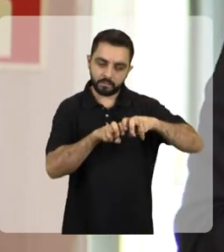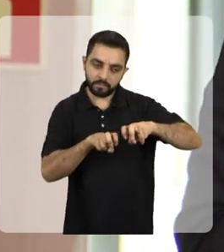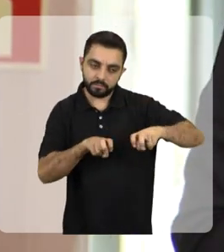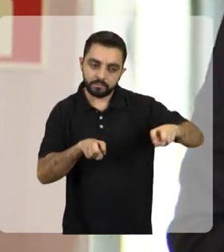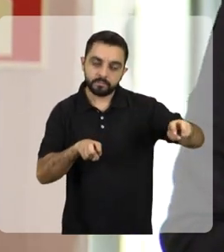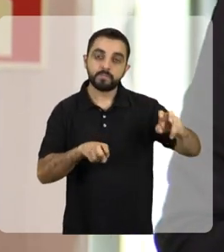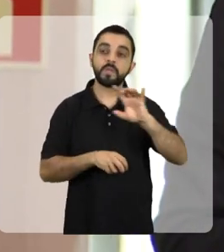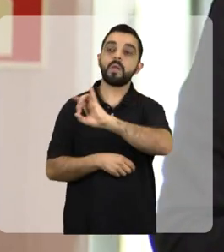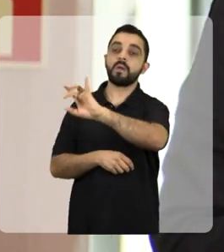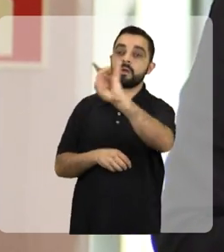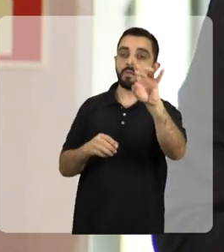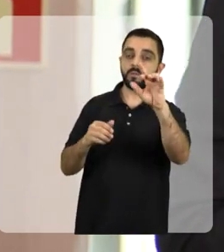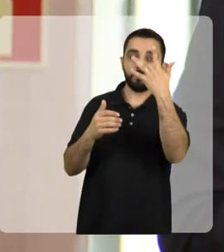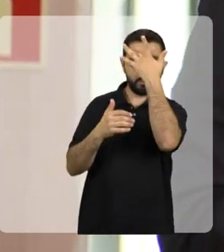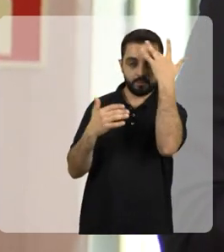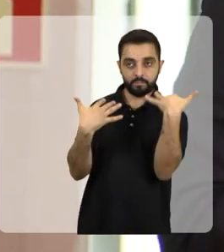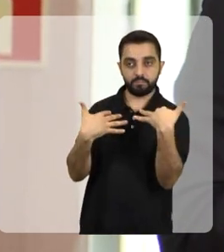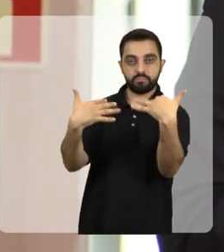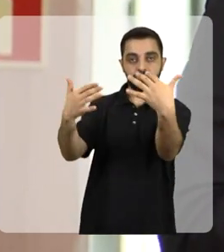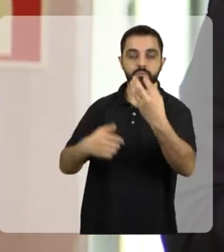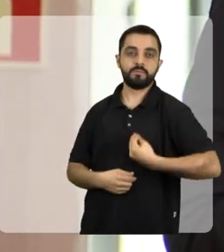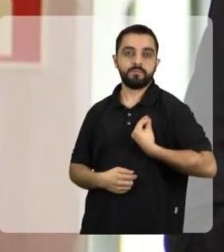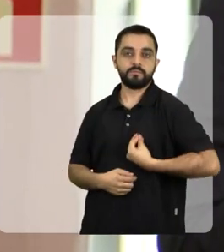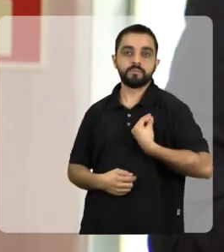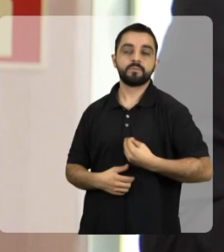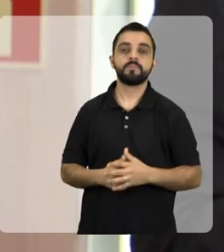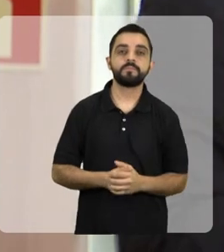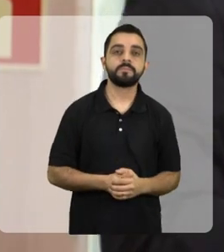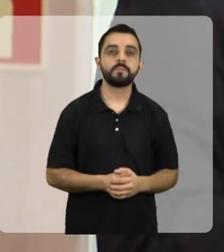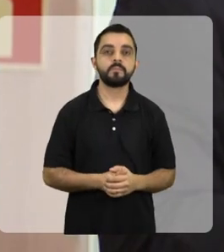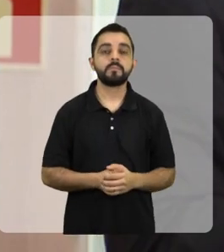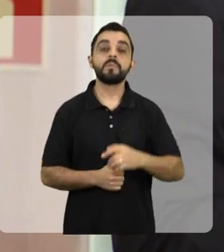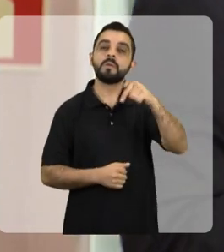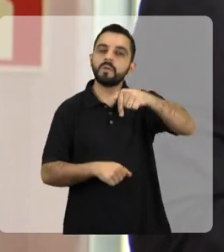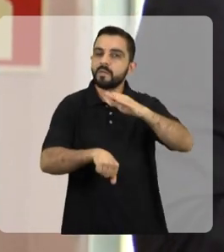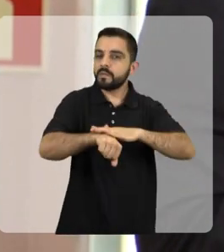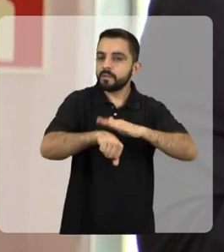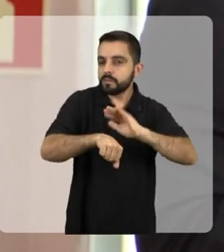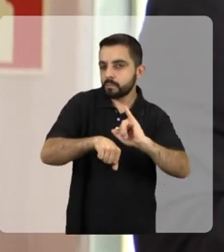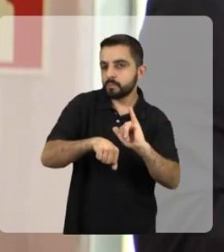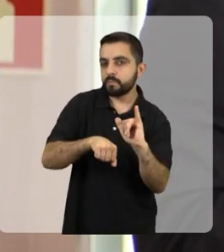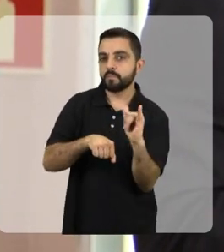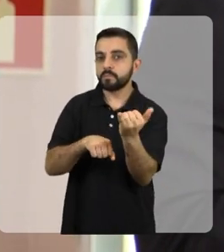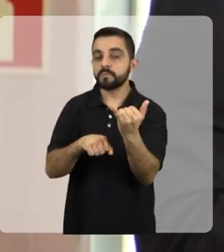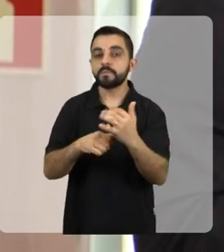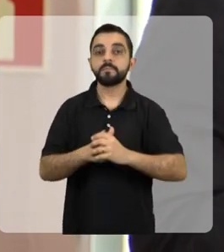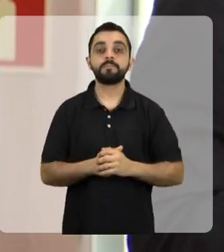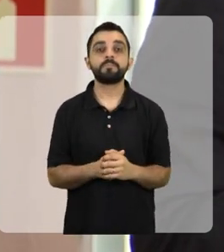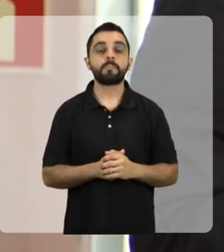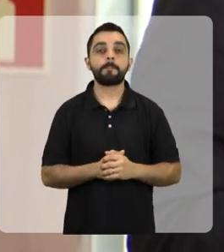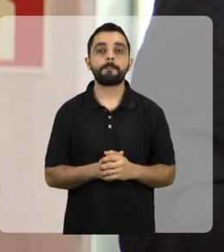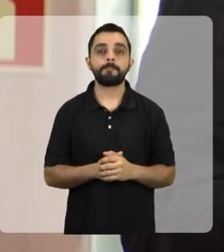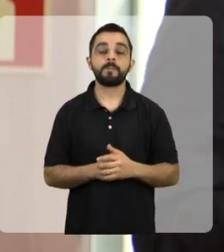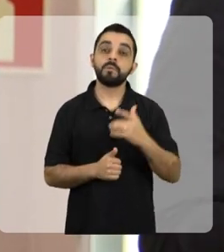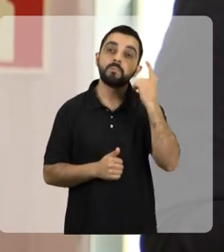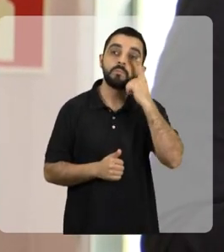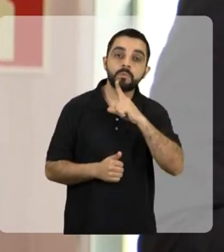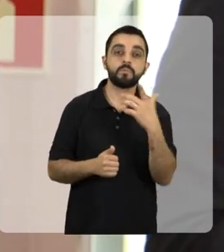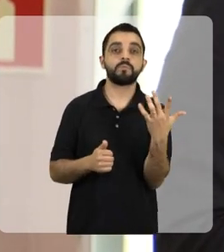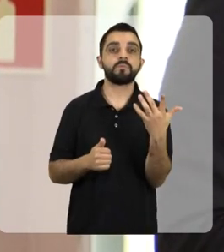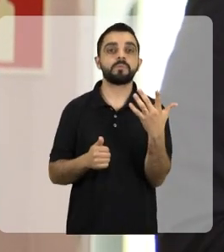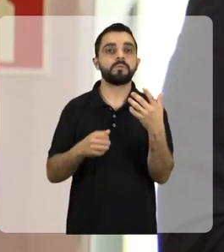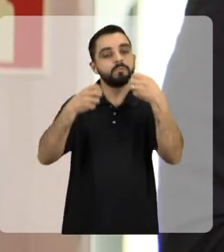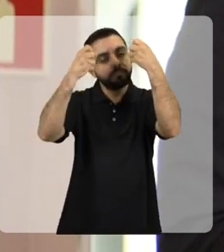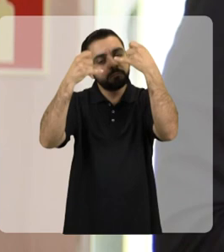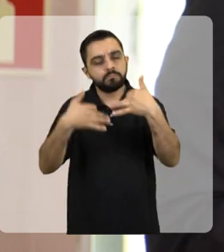cada um dos vereadores e das vereadoras. Eu gostaria de ocupar esse tempo para, talvez, após